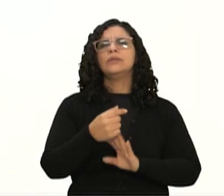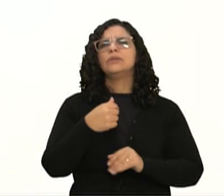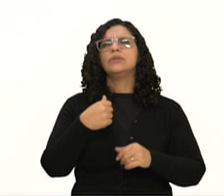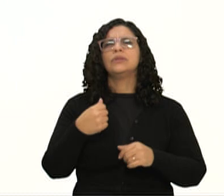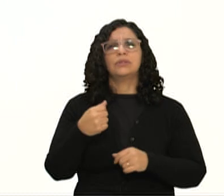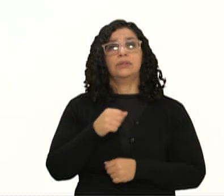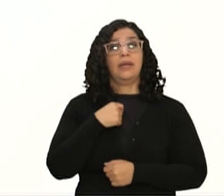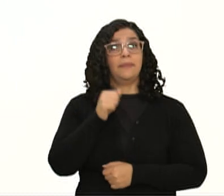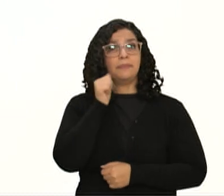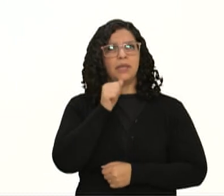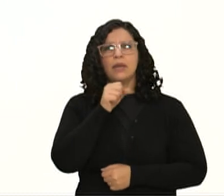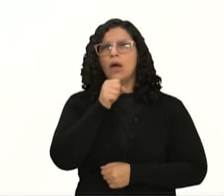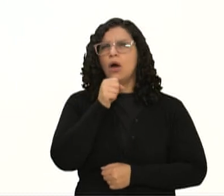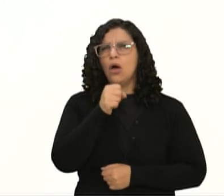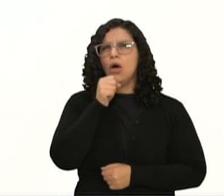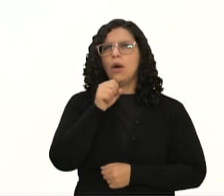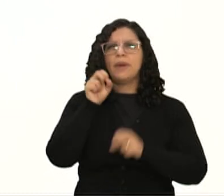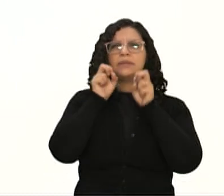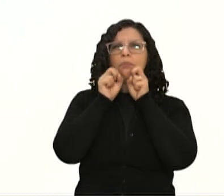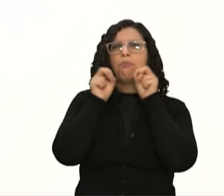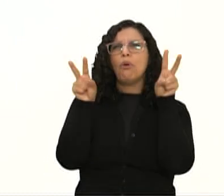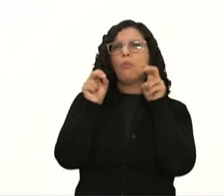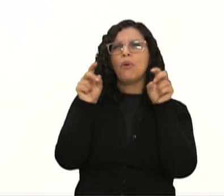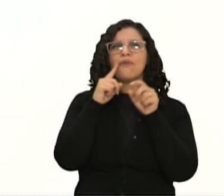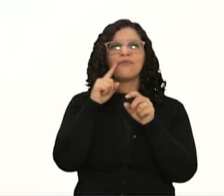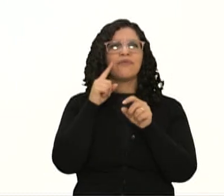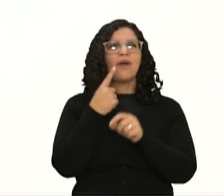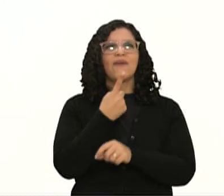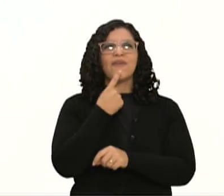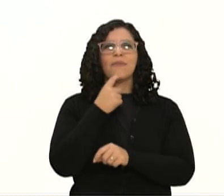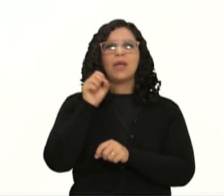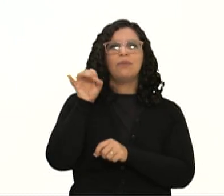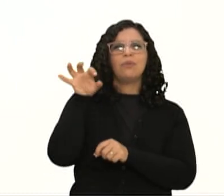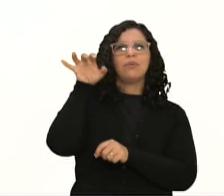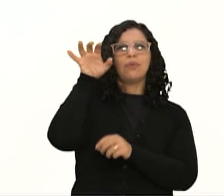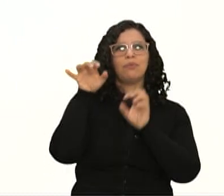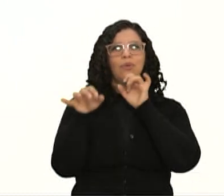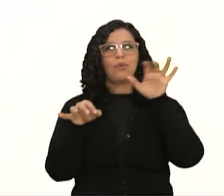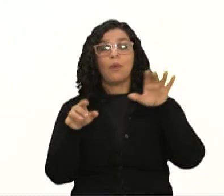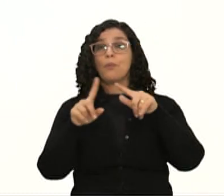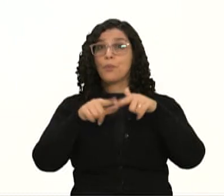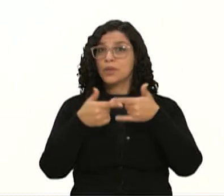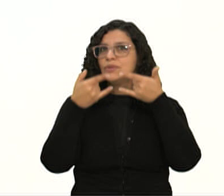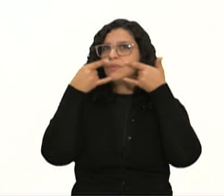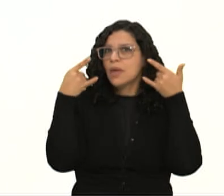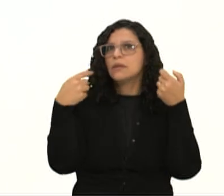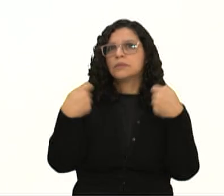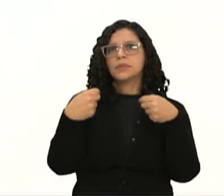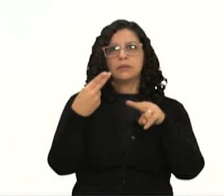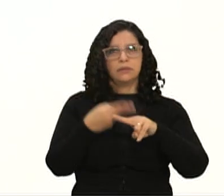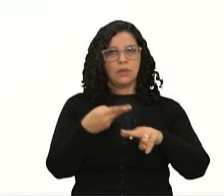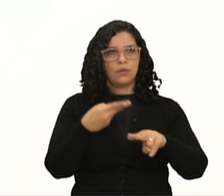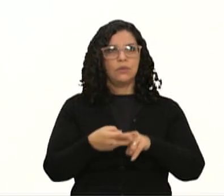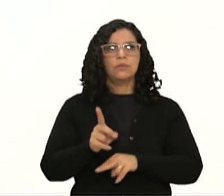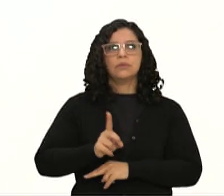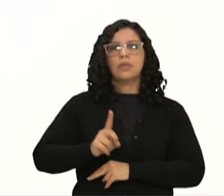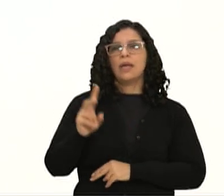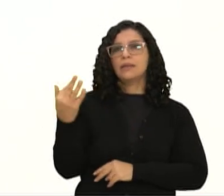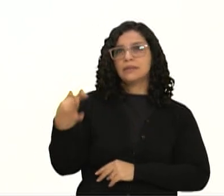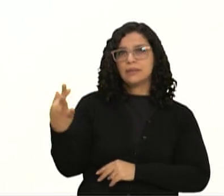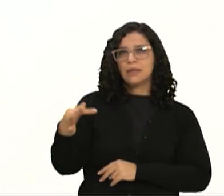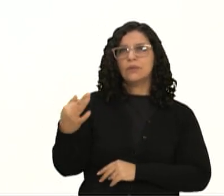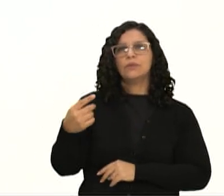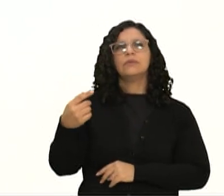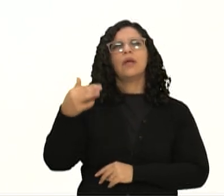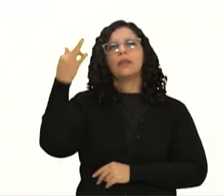está tossindo, né? A gente vê os vírusinhos saindo ali, né, da boca dela, por isso a importância de usar a máscara. Nós temos ali a menininha